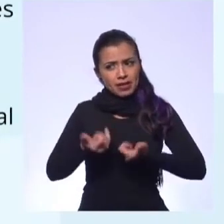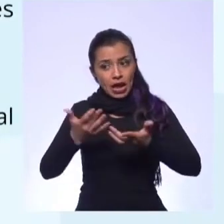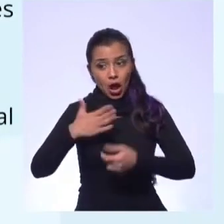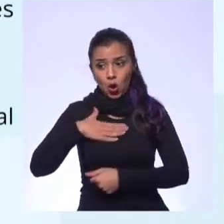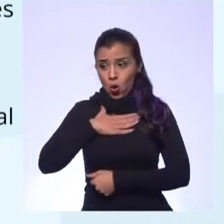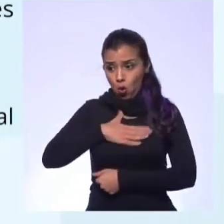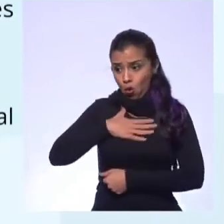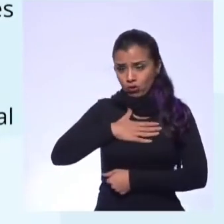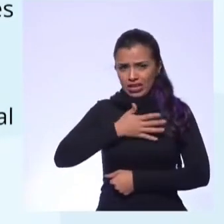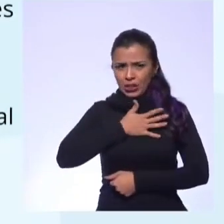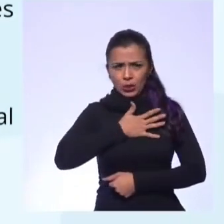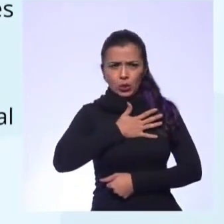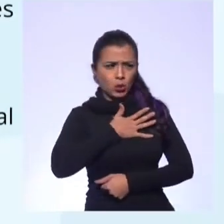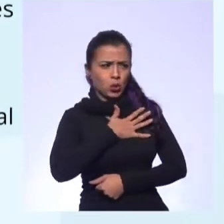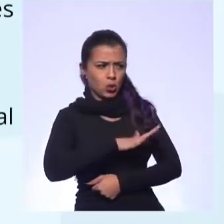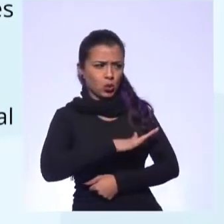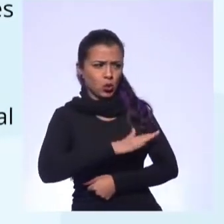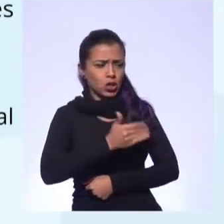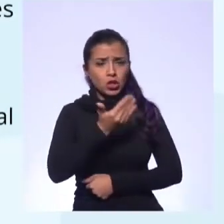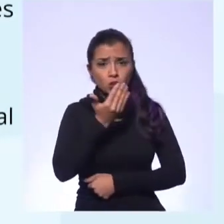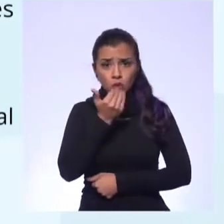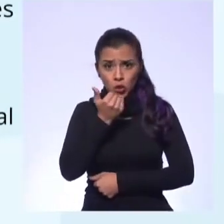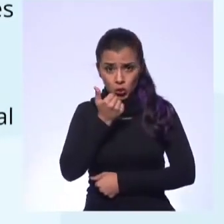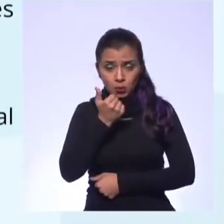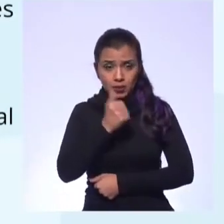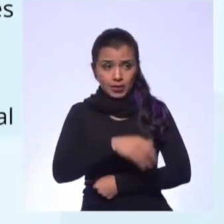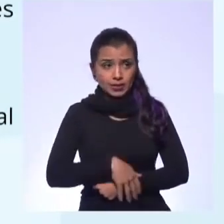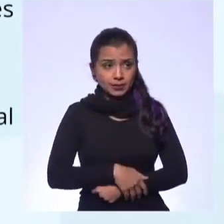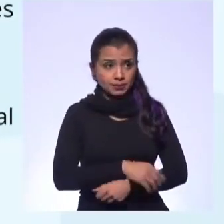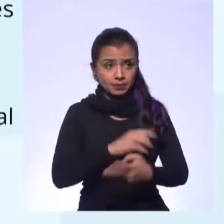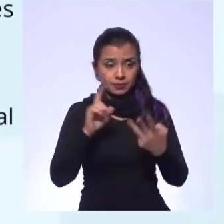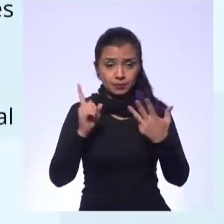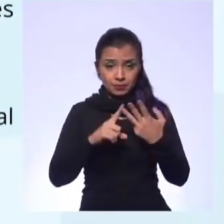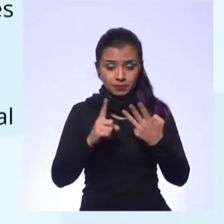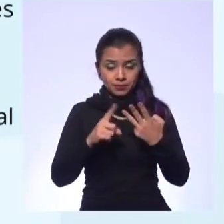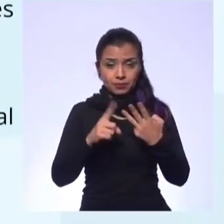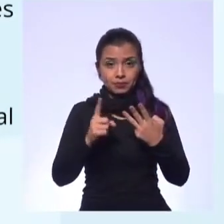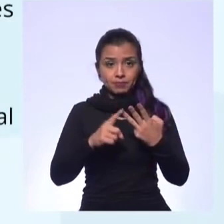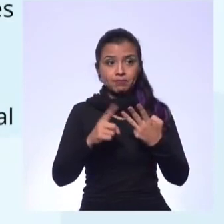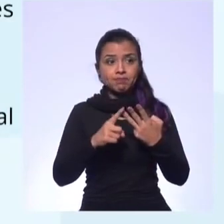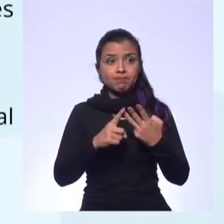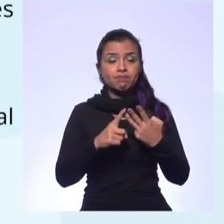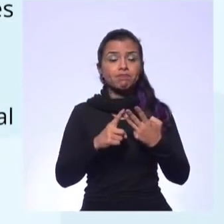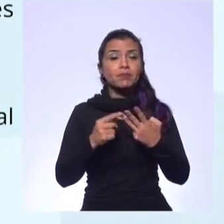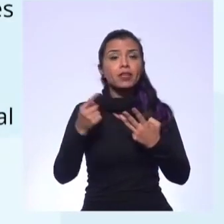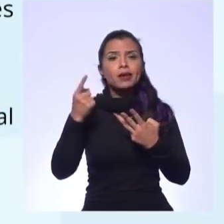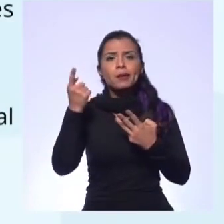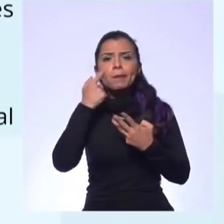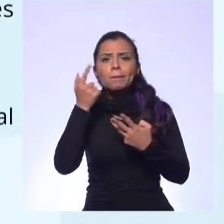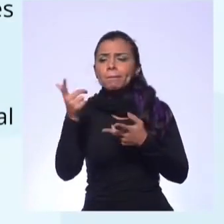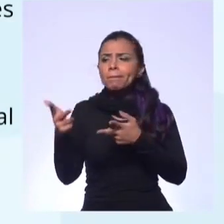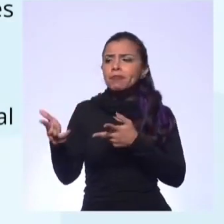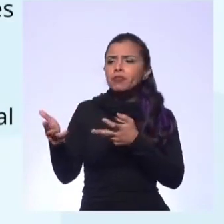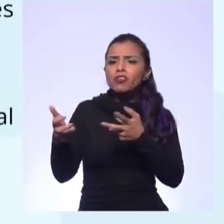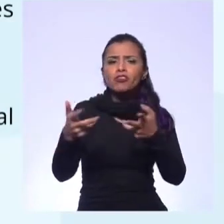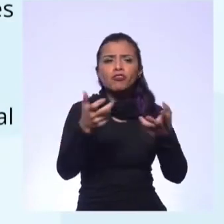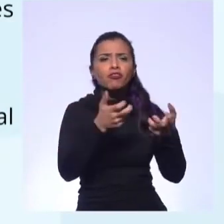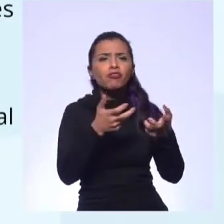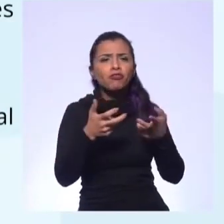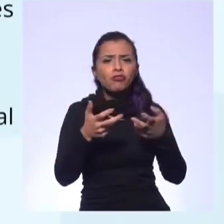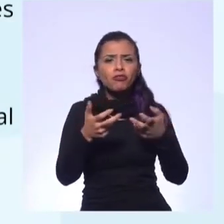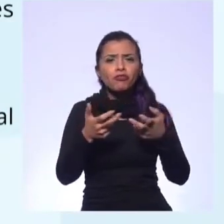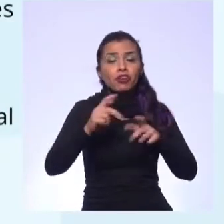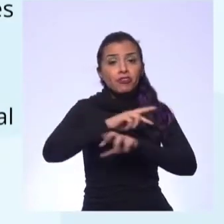comida. Contrast different types of cuisine and cultures. Contrastar diferentes tipos de culinária e